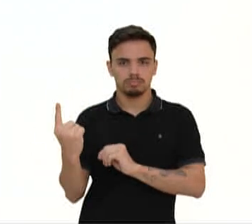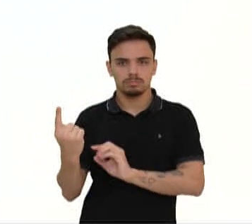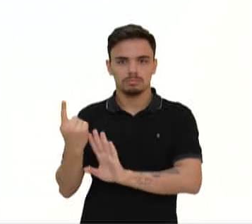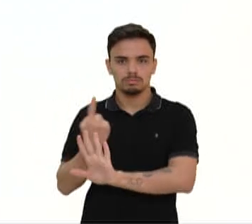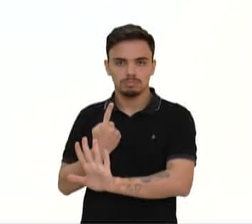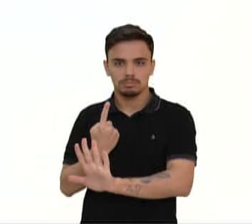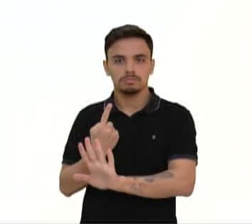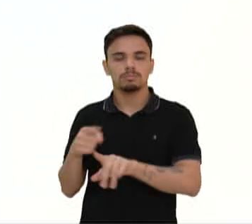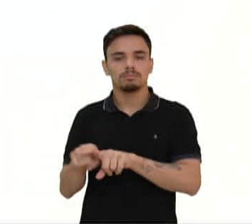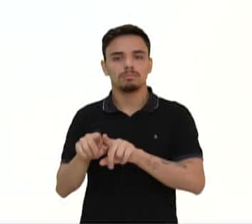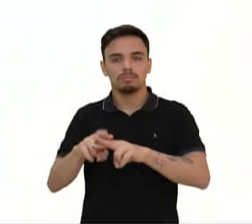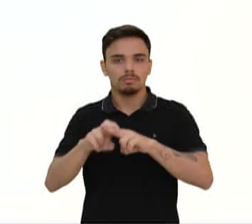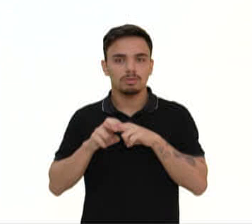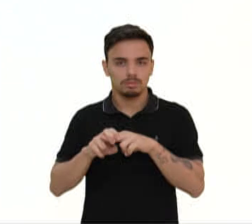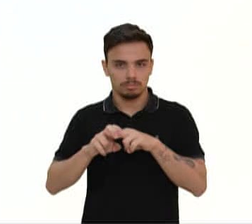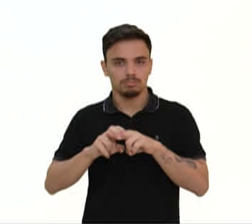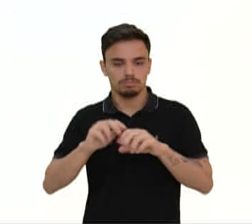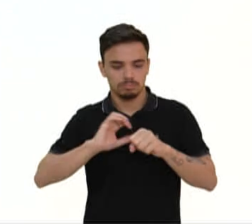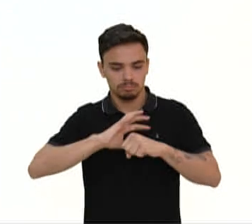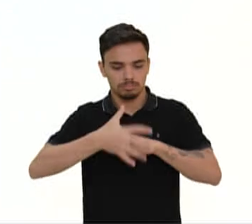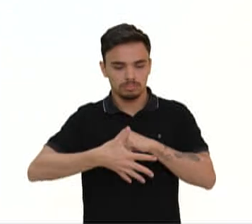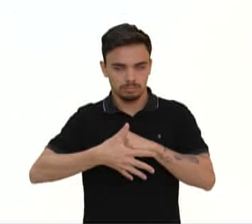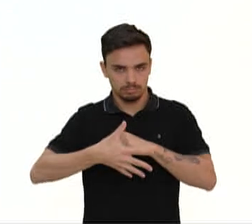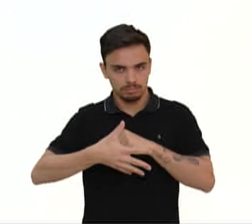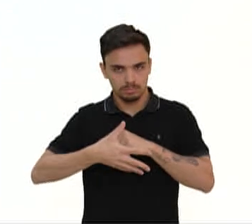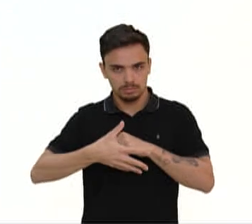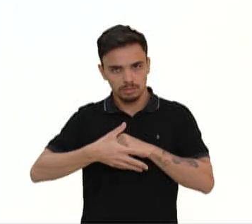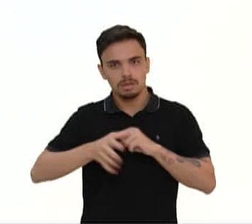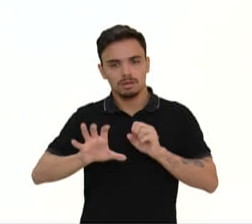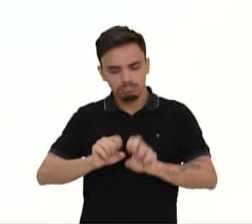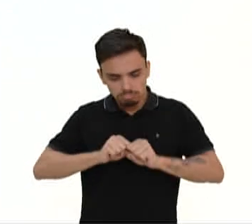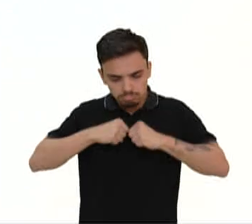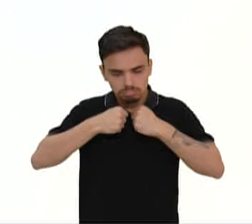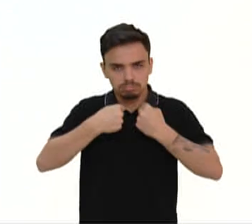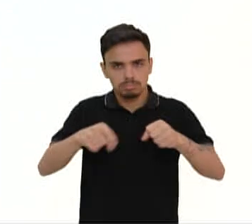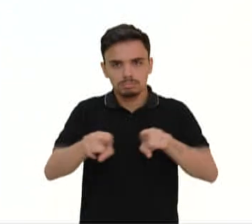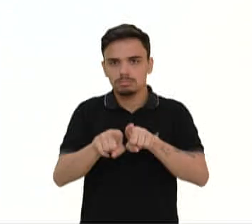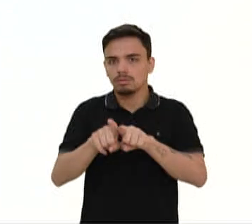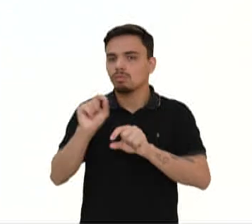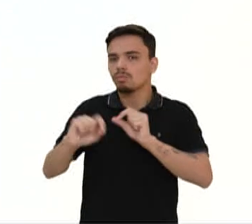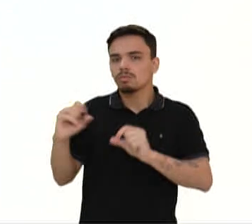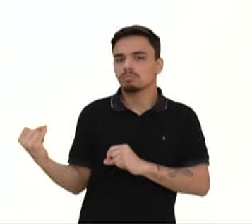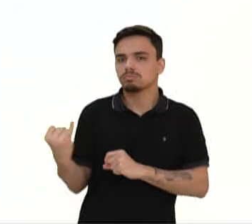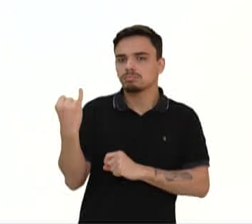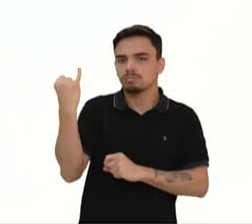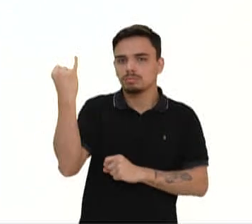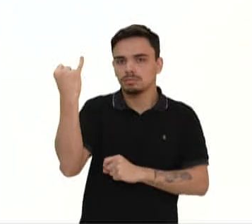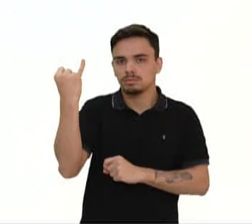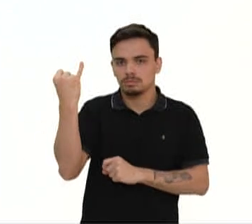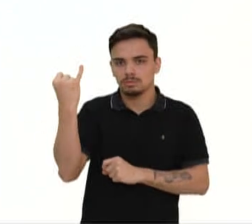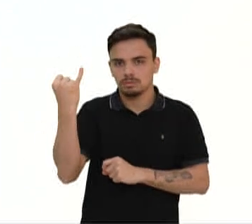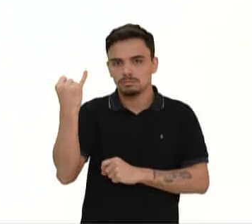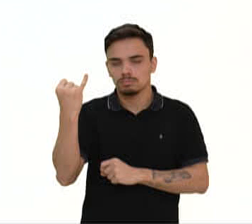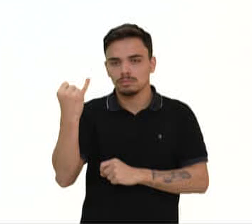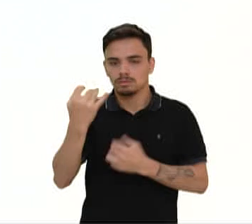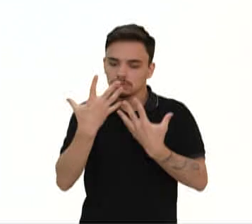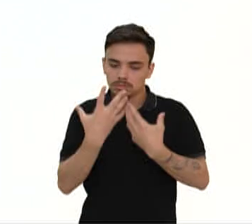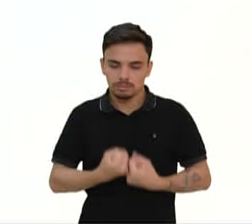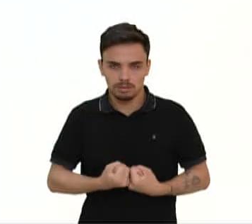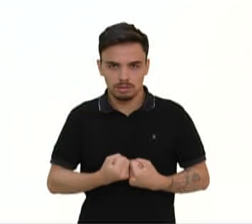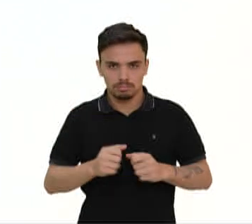pelo coronavírus acabaram servindo para reforçar a importância da adoção de